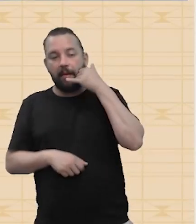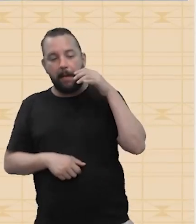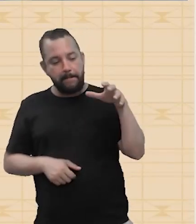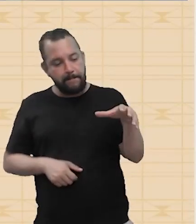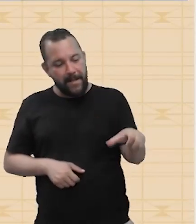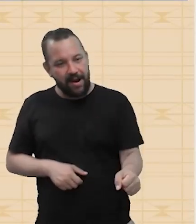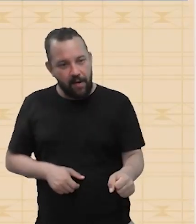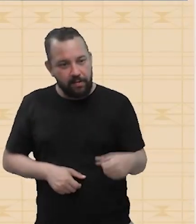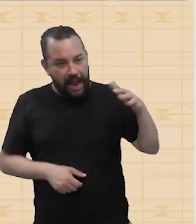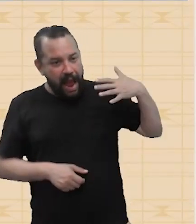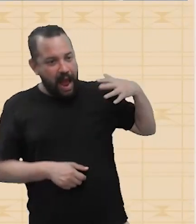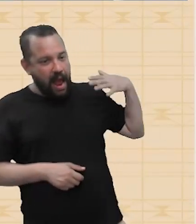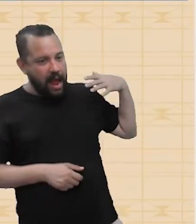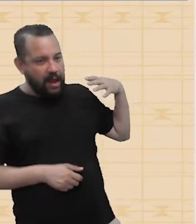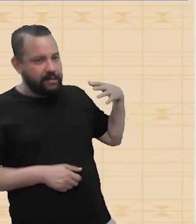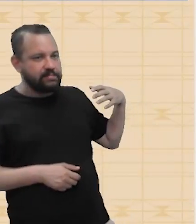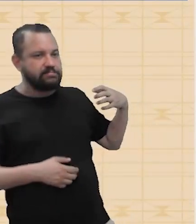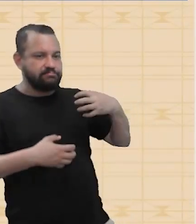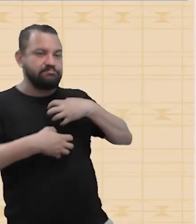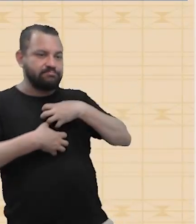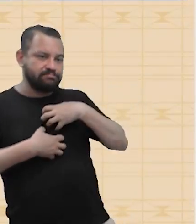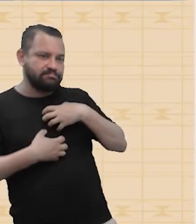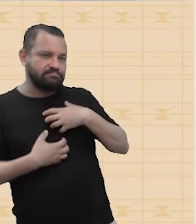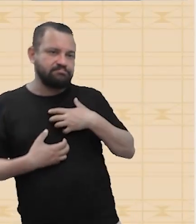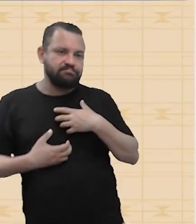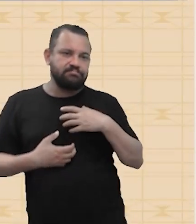Já aconteceu contigo? Eu tenho certeza que sim, né,